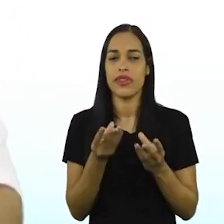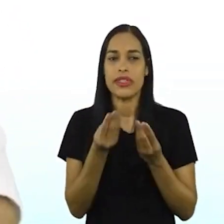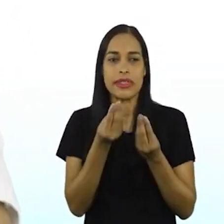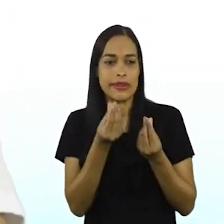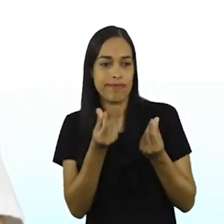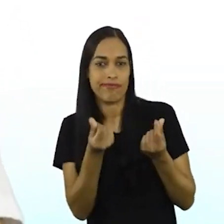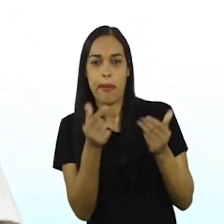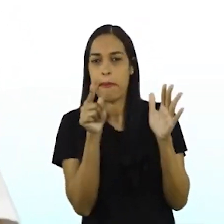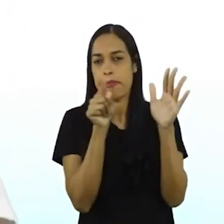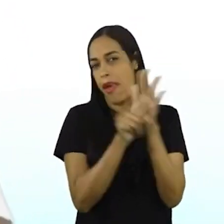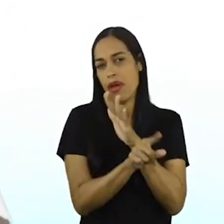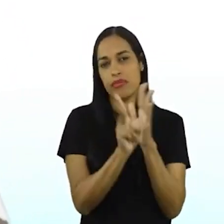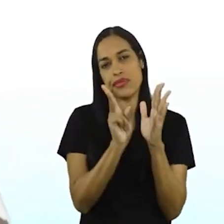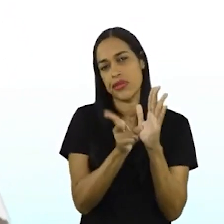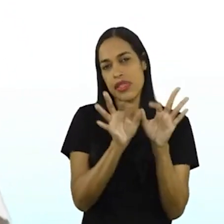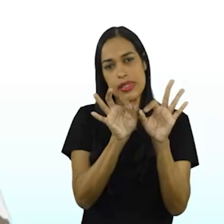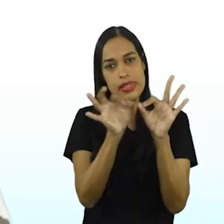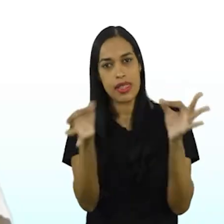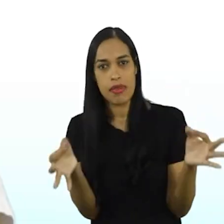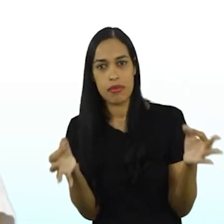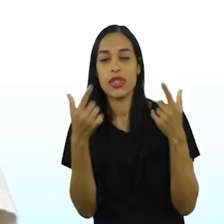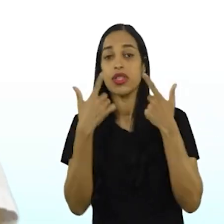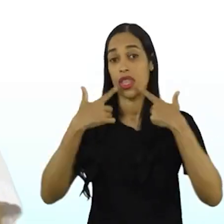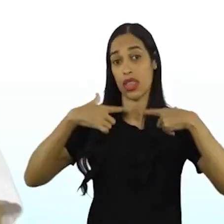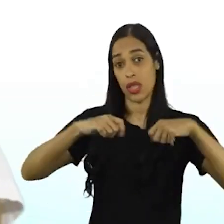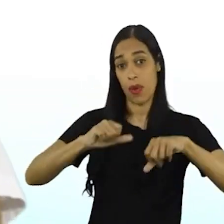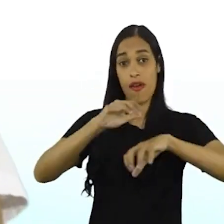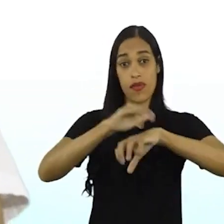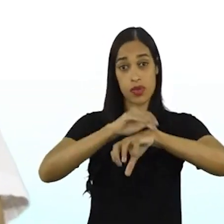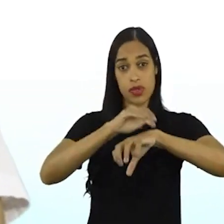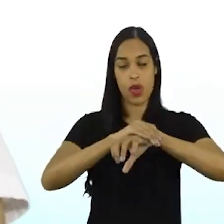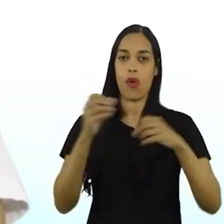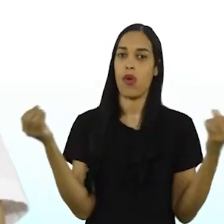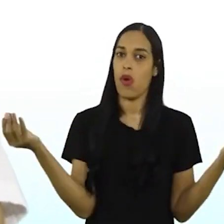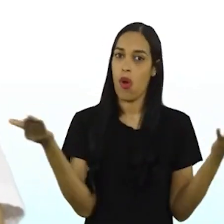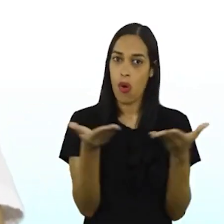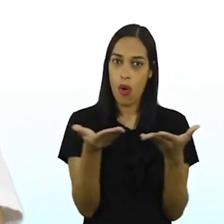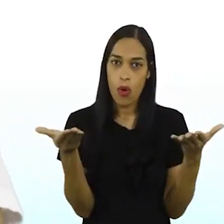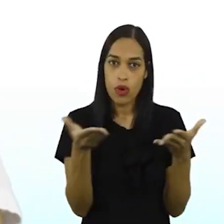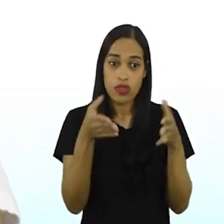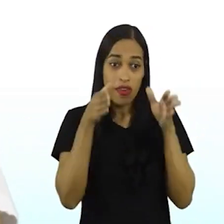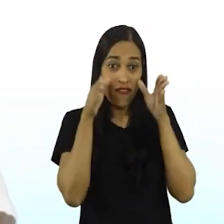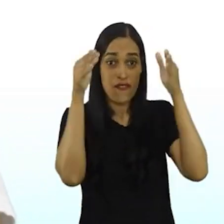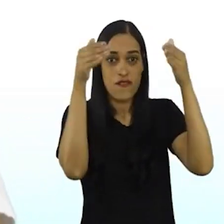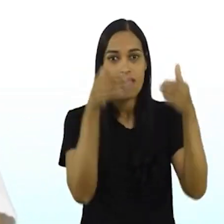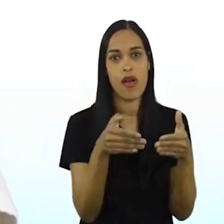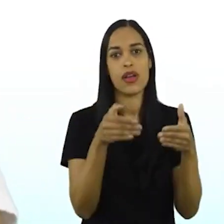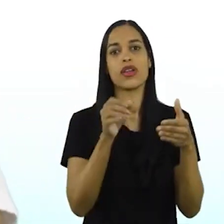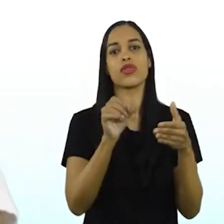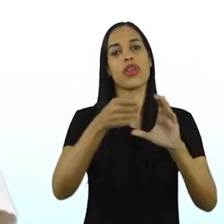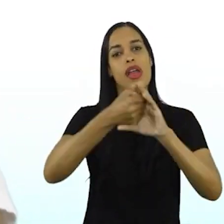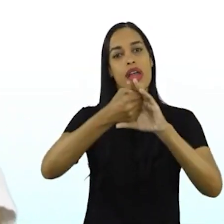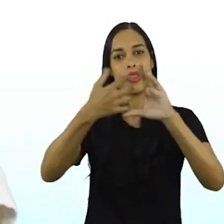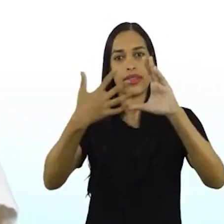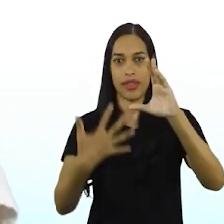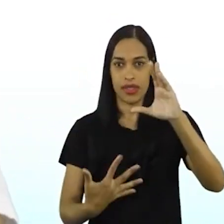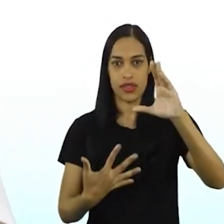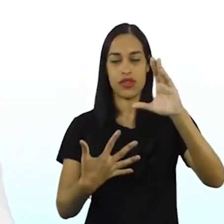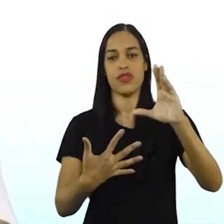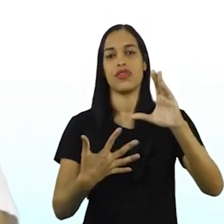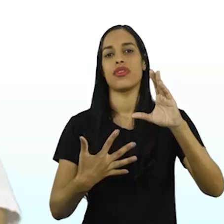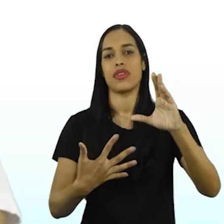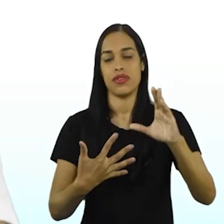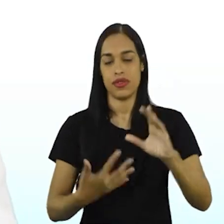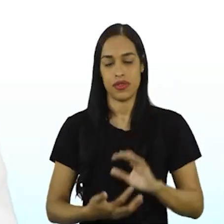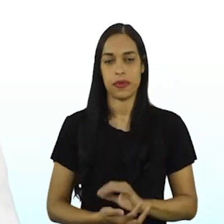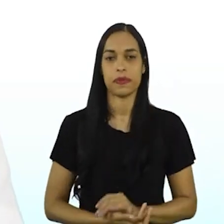bobinhas envolvendo funções da linguagem. Hoje eles estão trabalhando mais em cima das características. Então